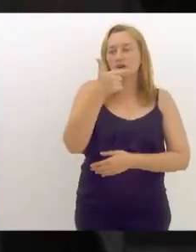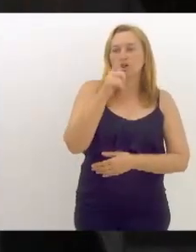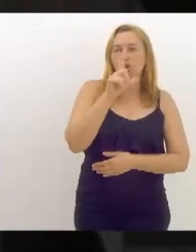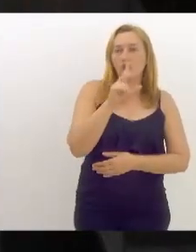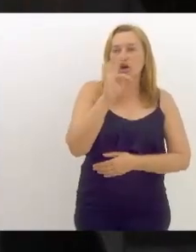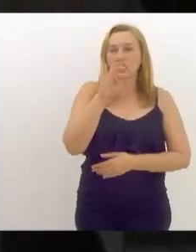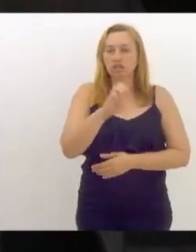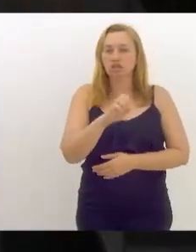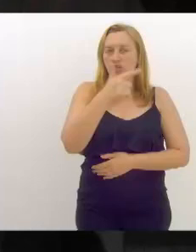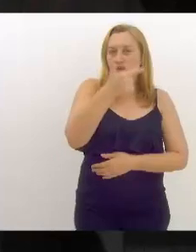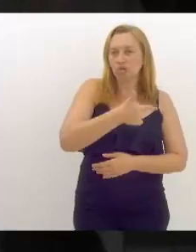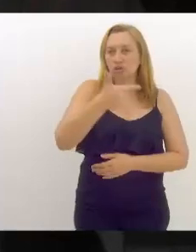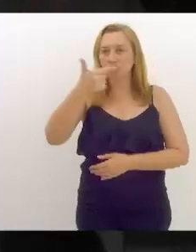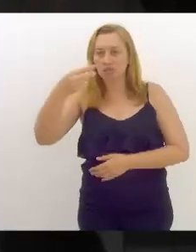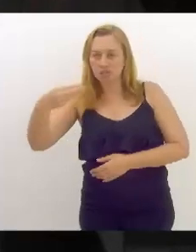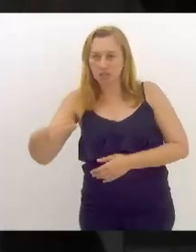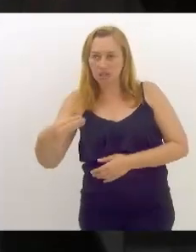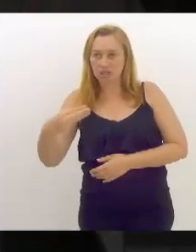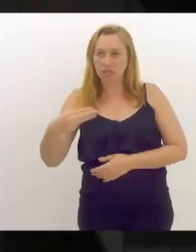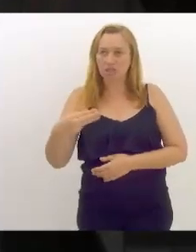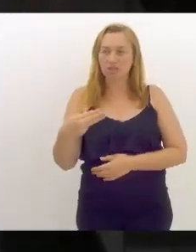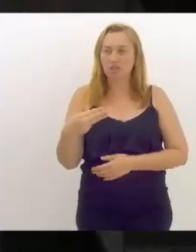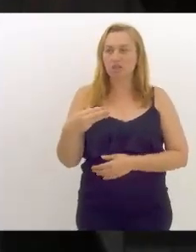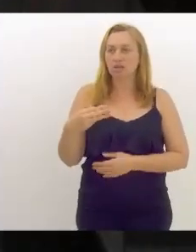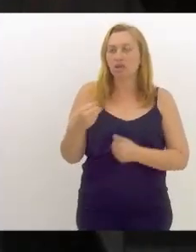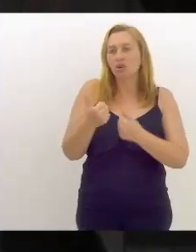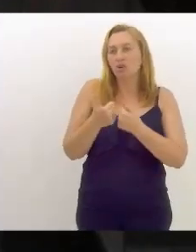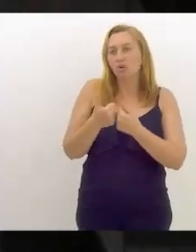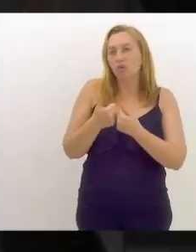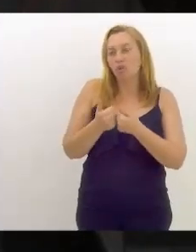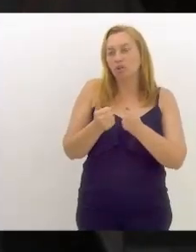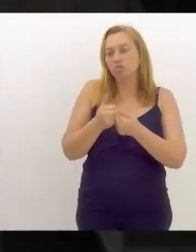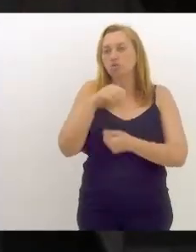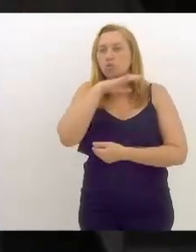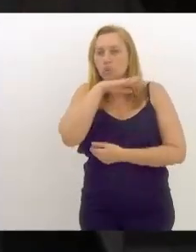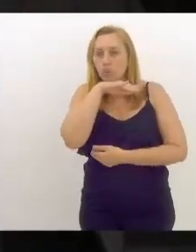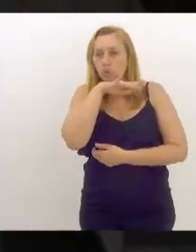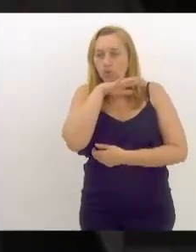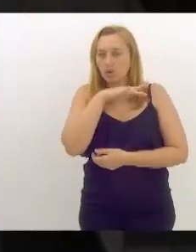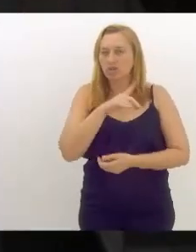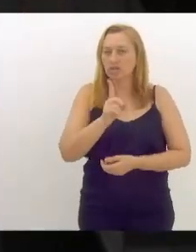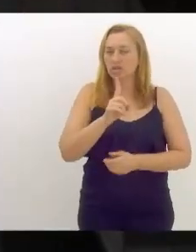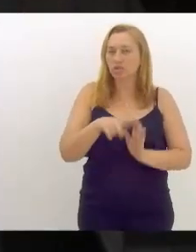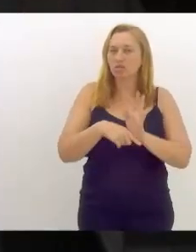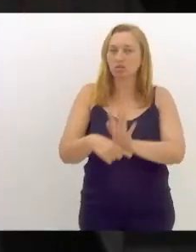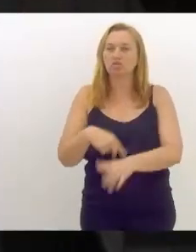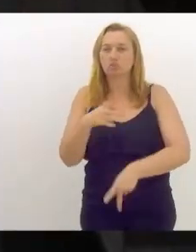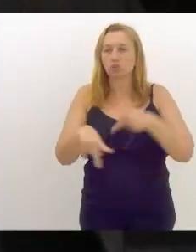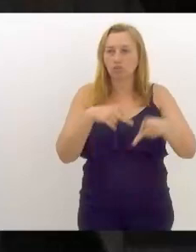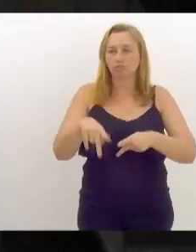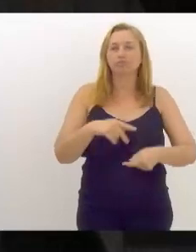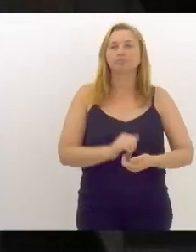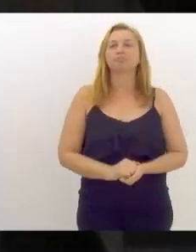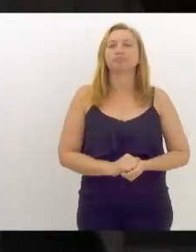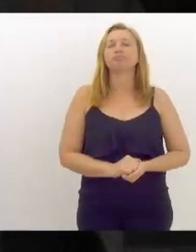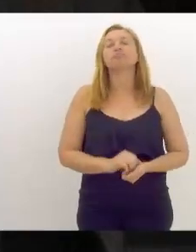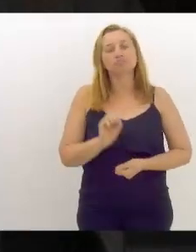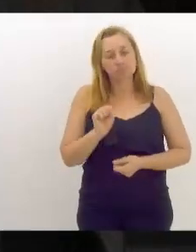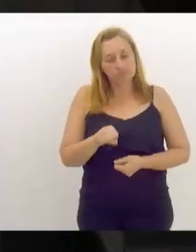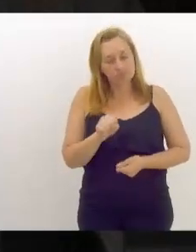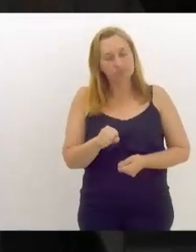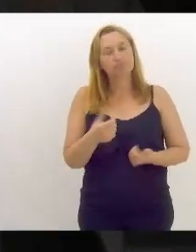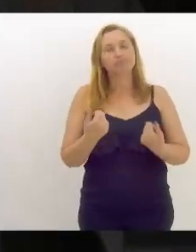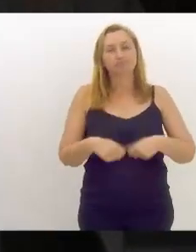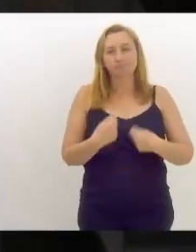3, a sucata das linhas de ônibus que não atende a população. Precisamos, sim,